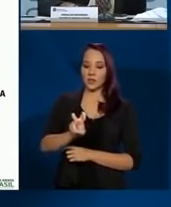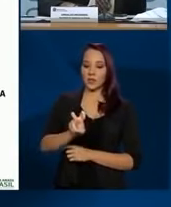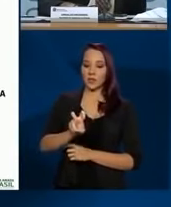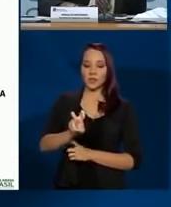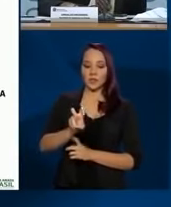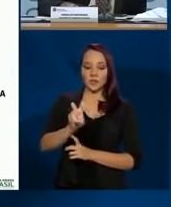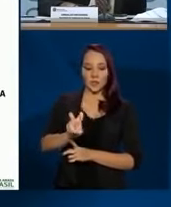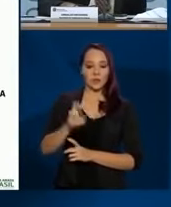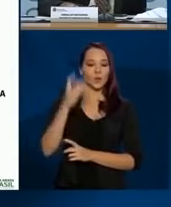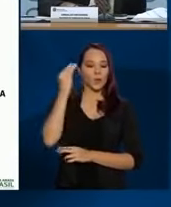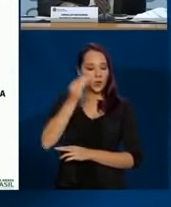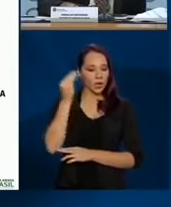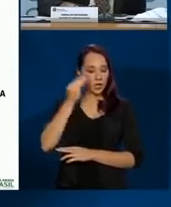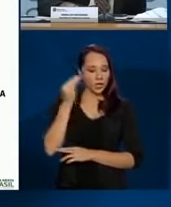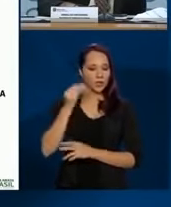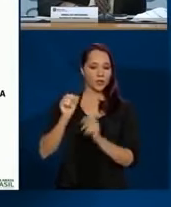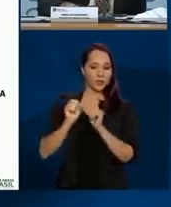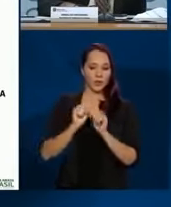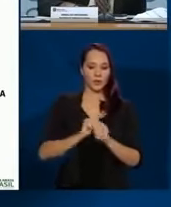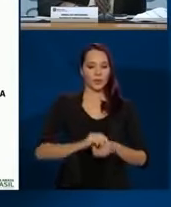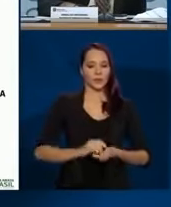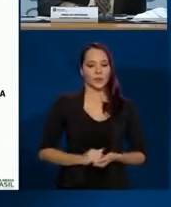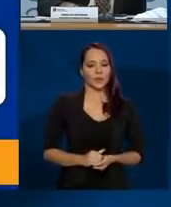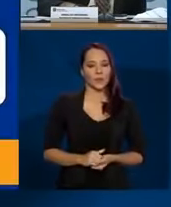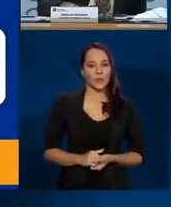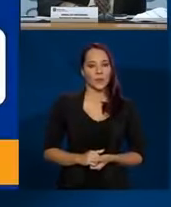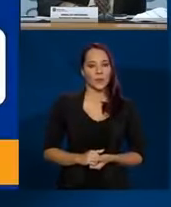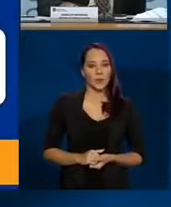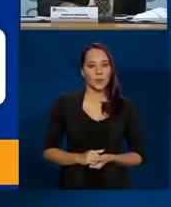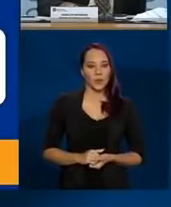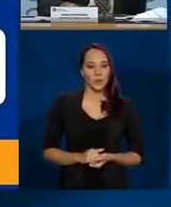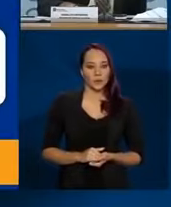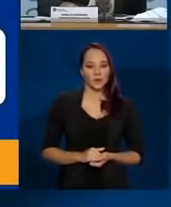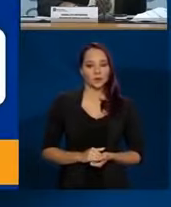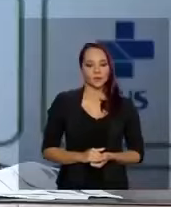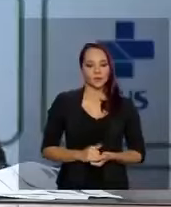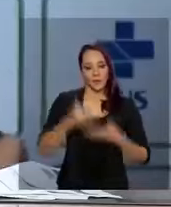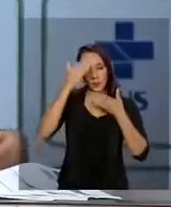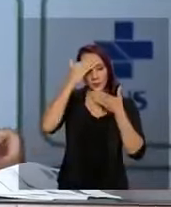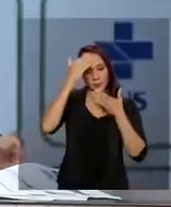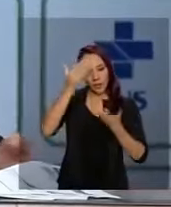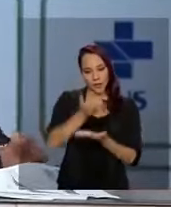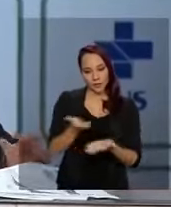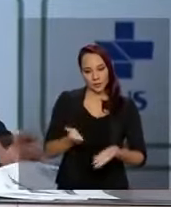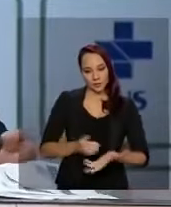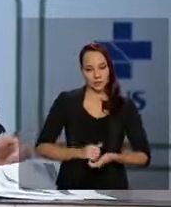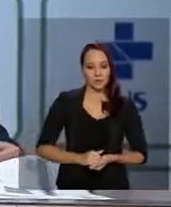8.273.162 testes realizados. Próximo slide. Muito obrigado.